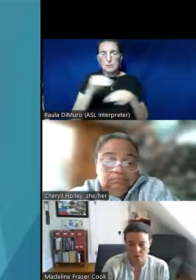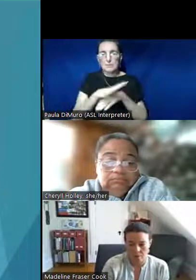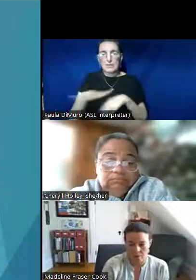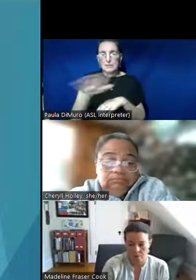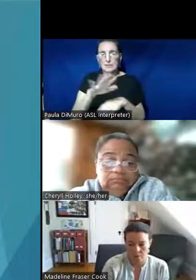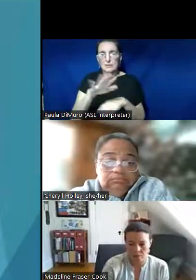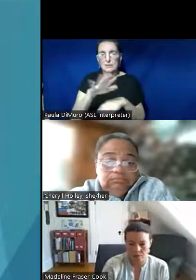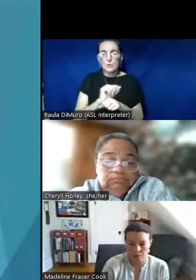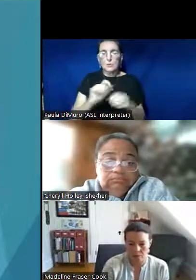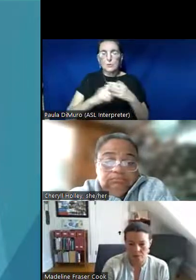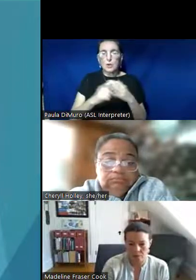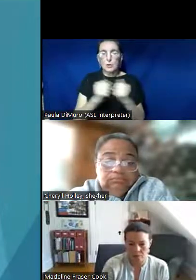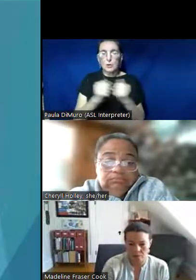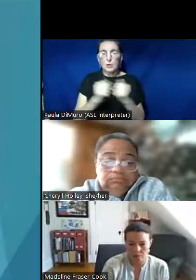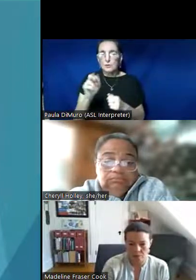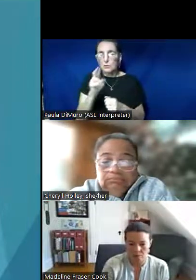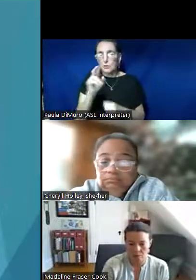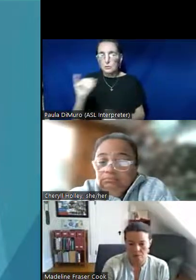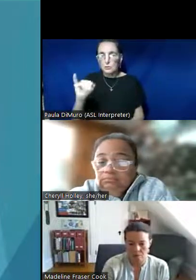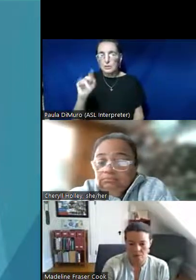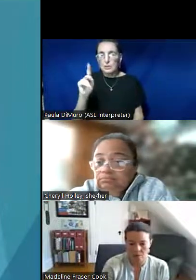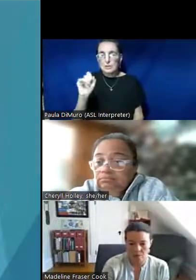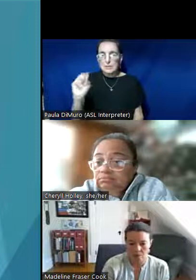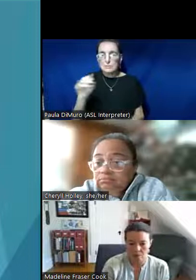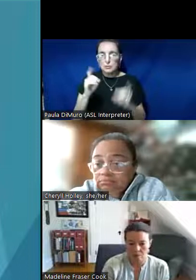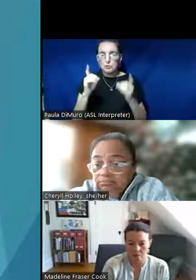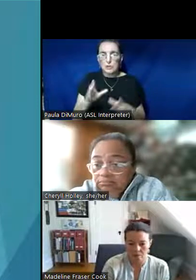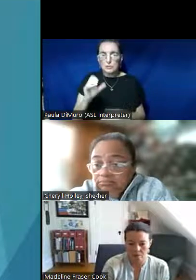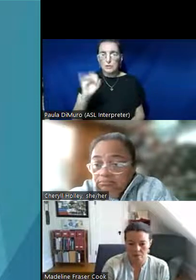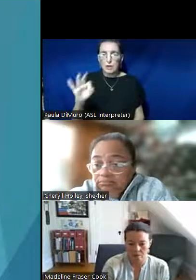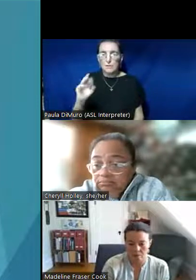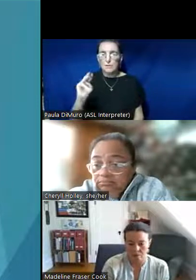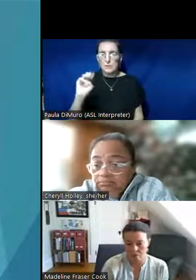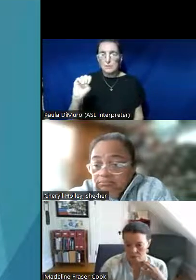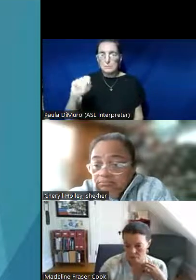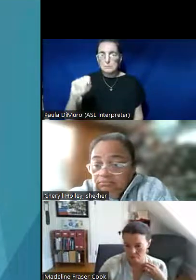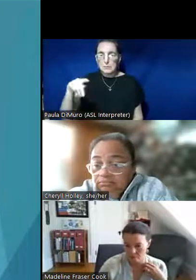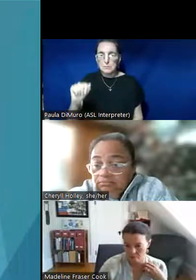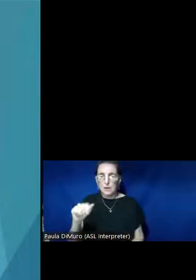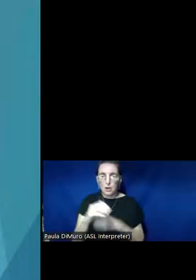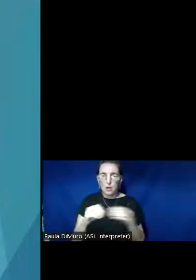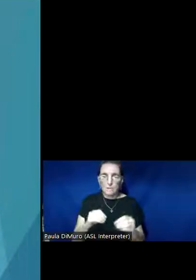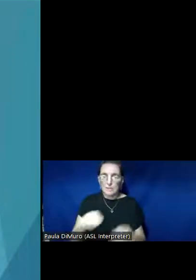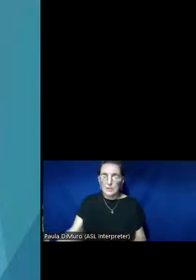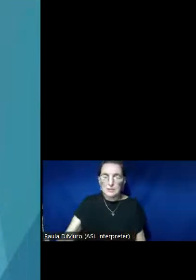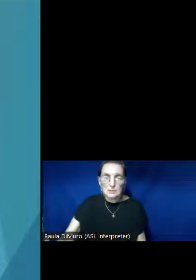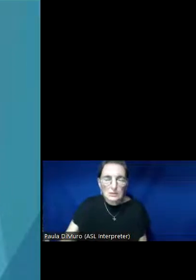Task Force e Mori que tem impactado seus trabalhos.